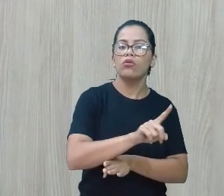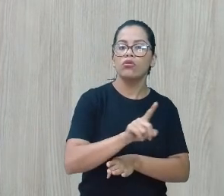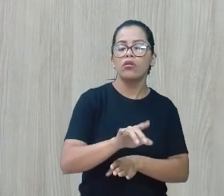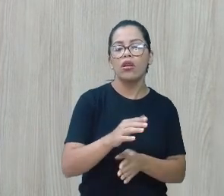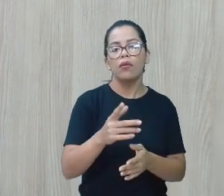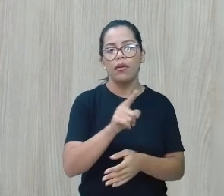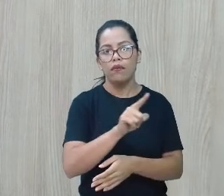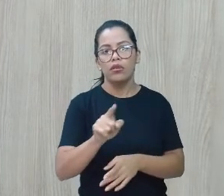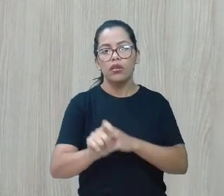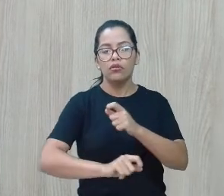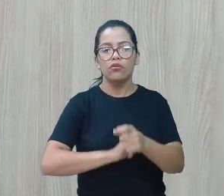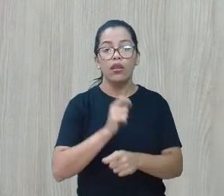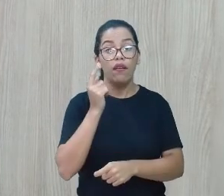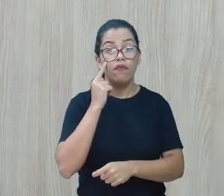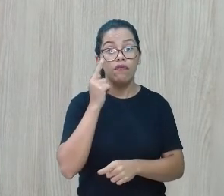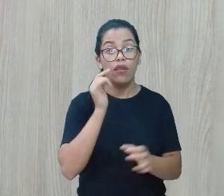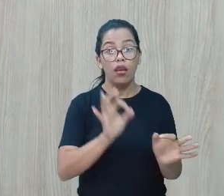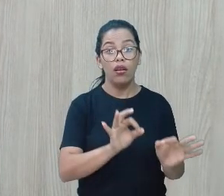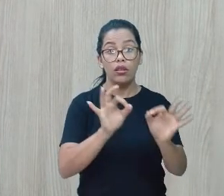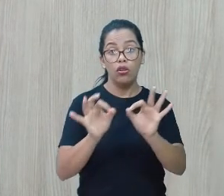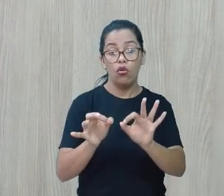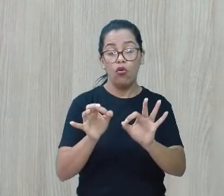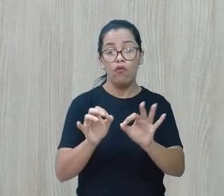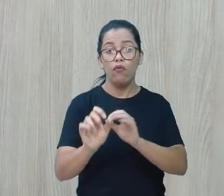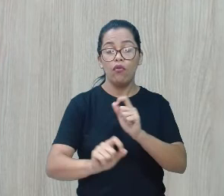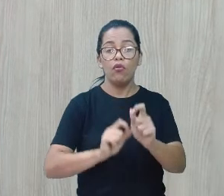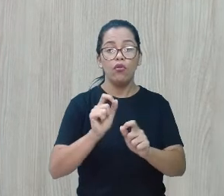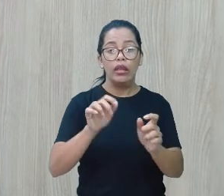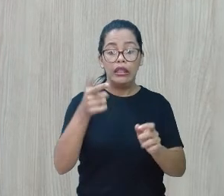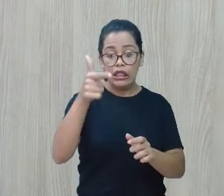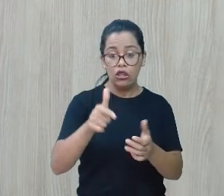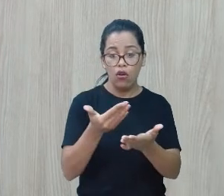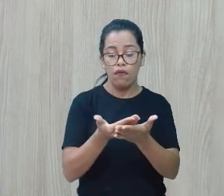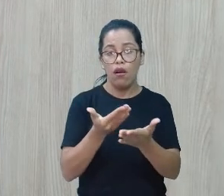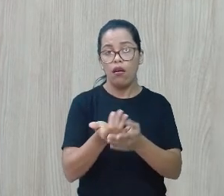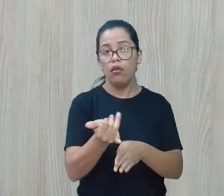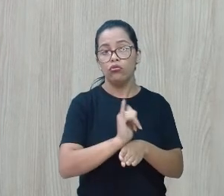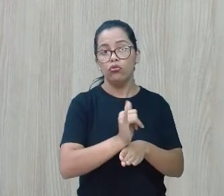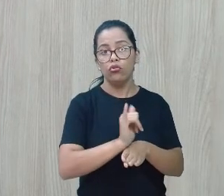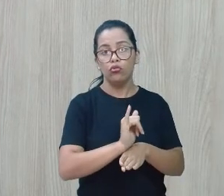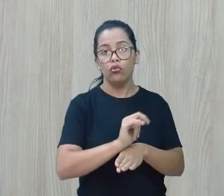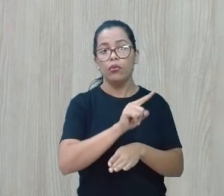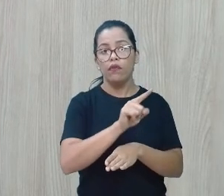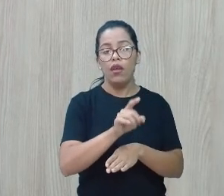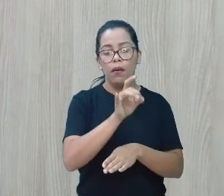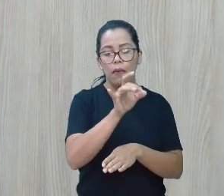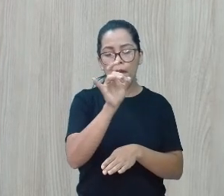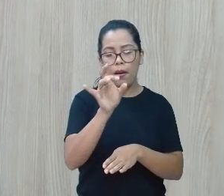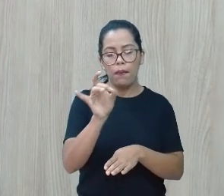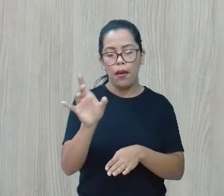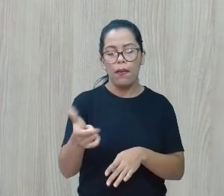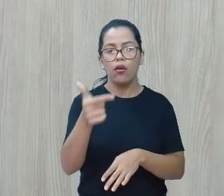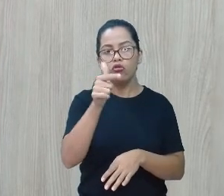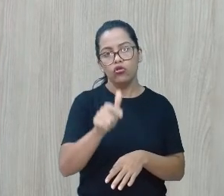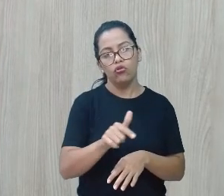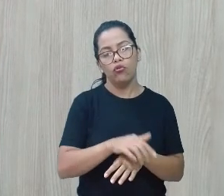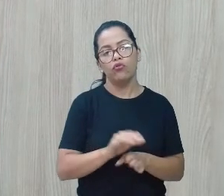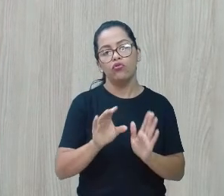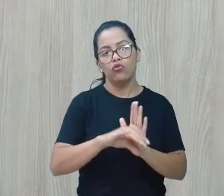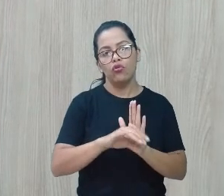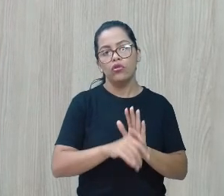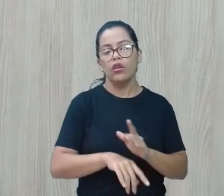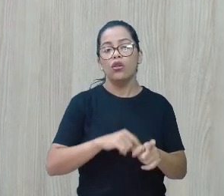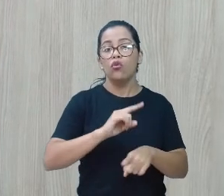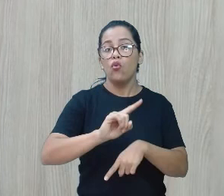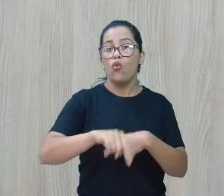na reprise, ou então olha de novo a aula lá no YouTube e vê novamente cada um desses conceitos. Uma outra sugestão que eu dei a